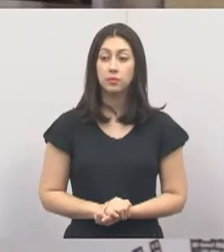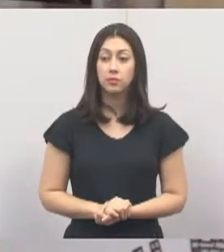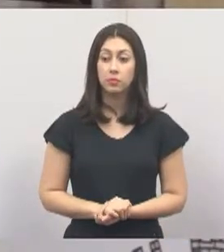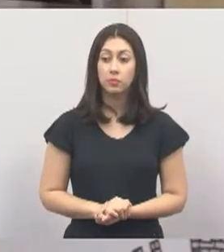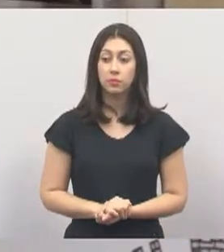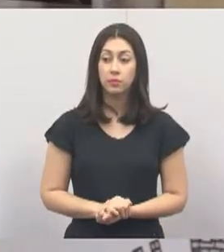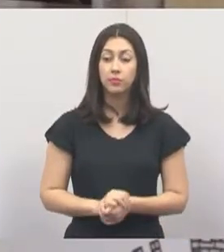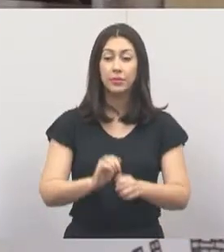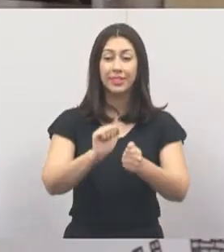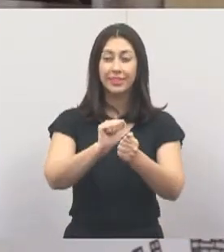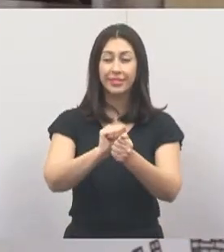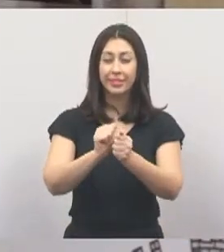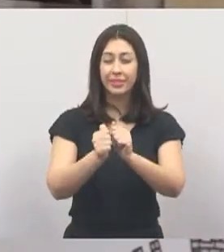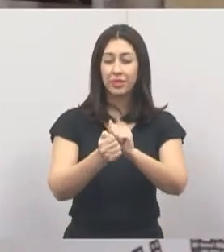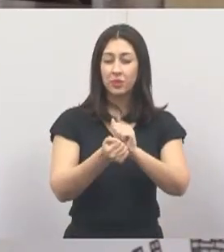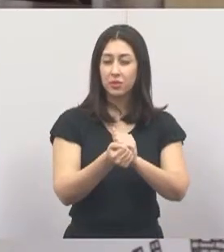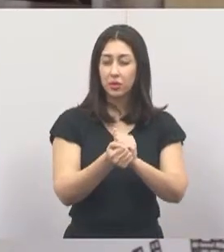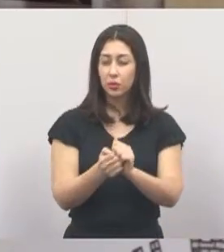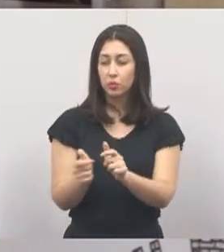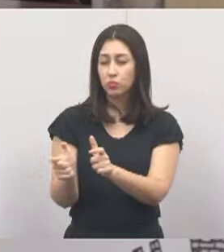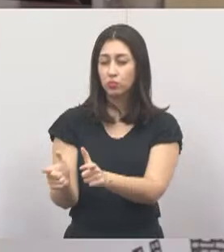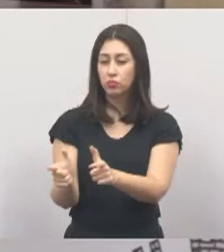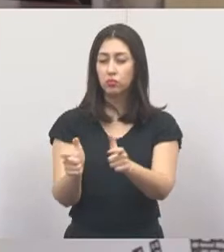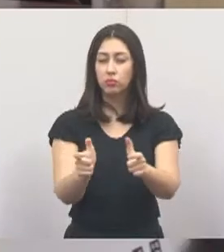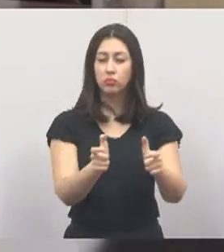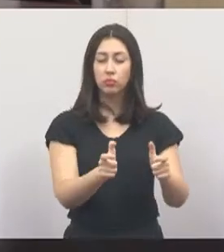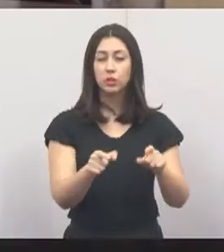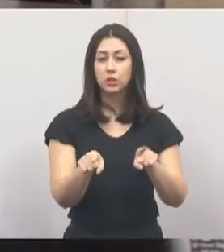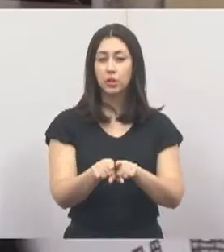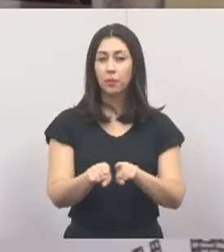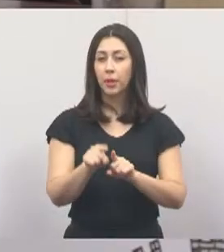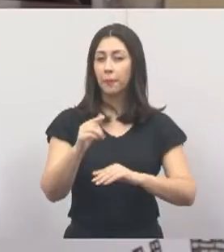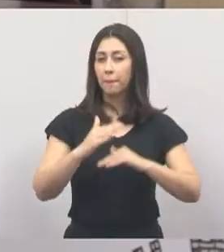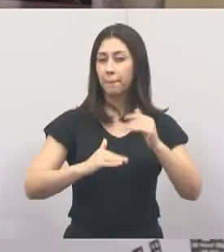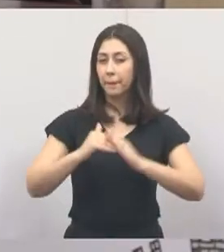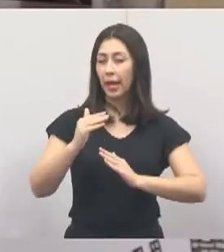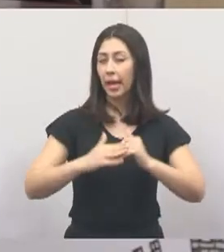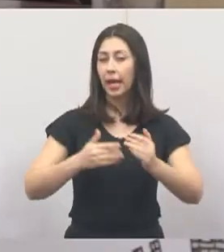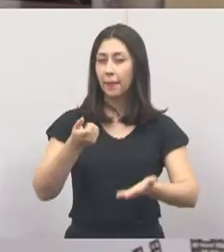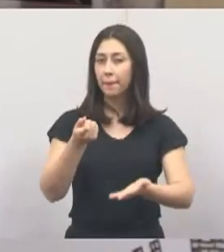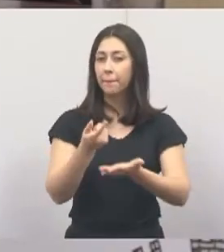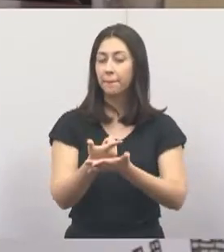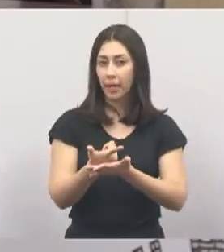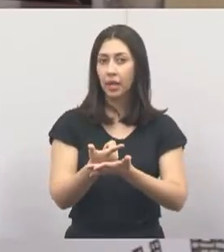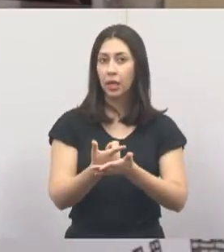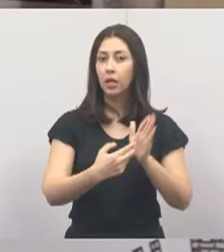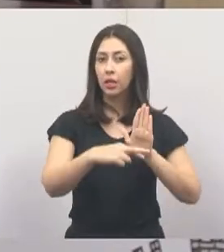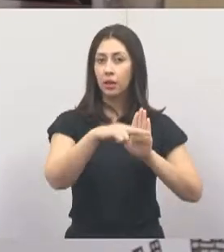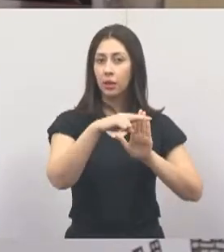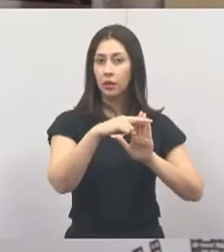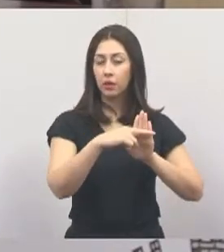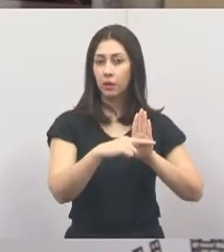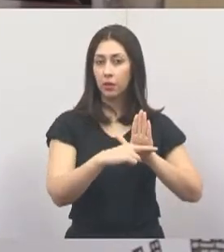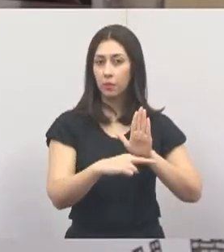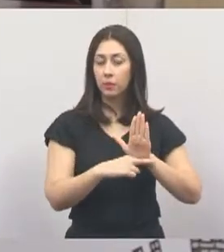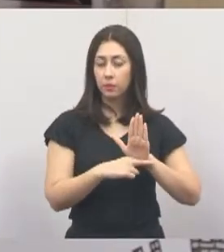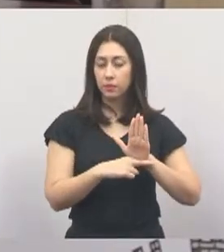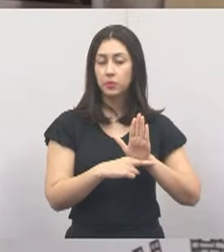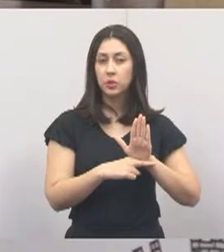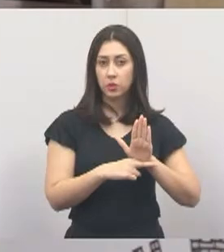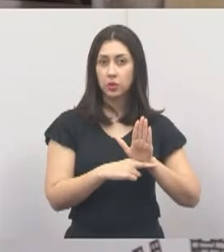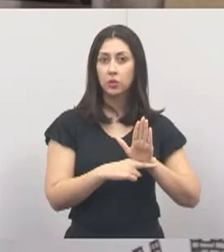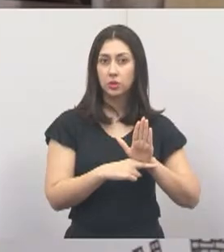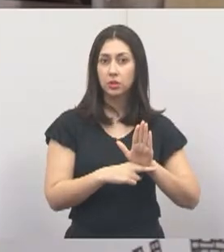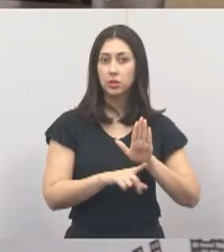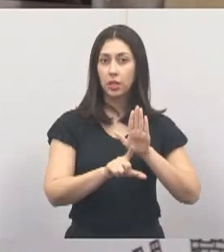para adequação de setores e atividades gratificadas à regulamentação de dispositivos